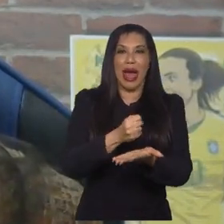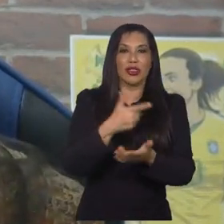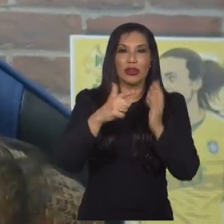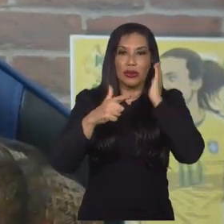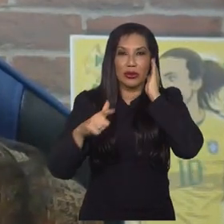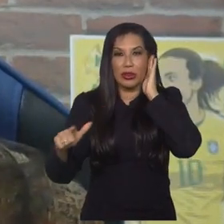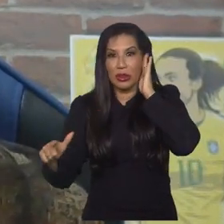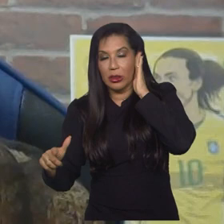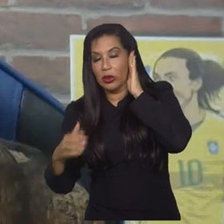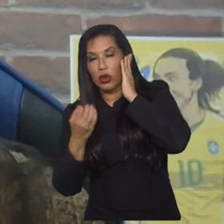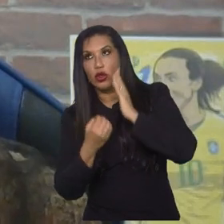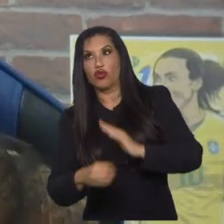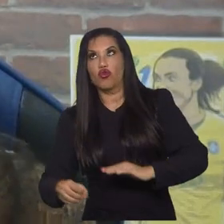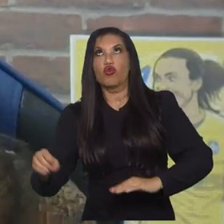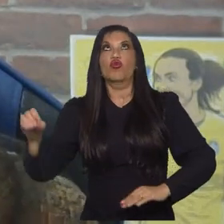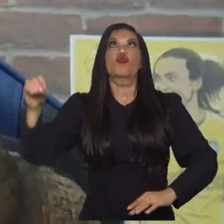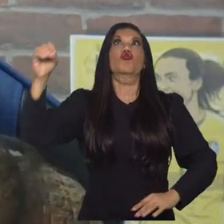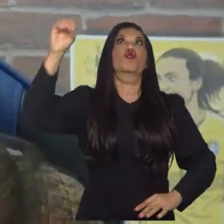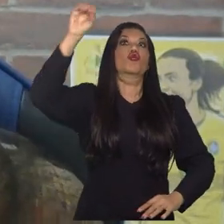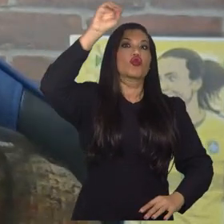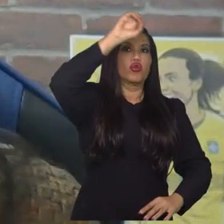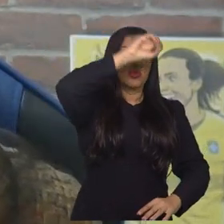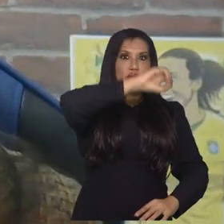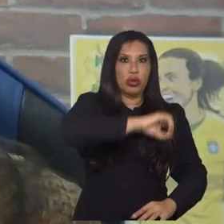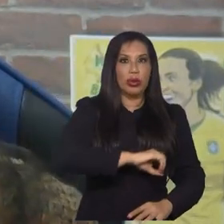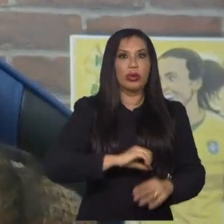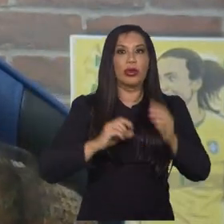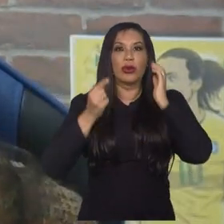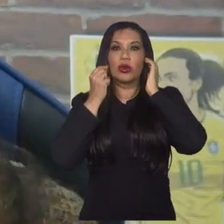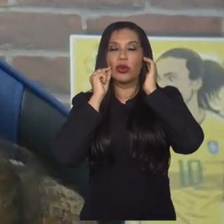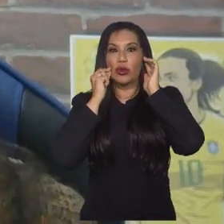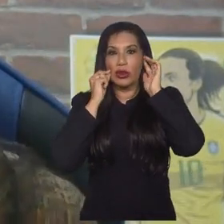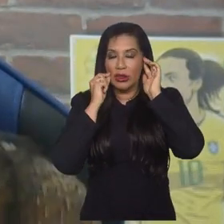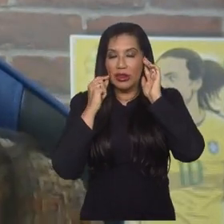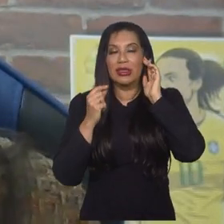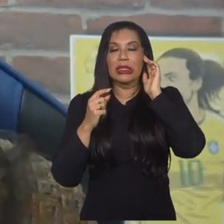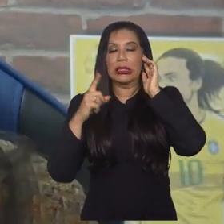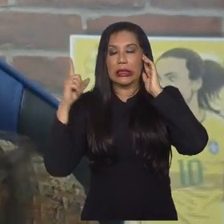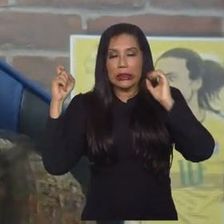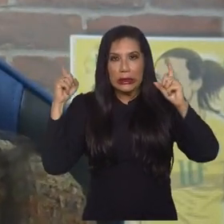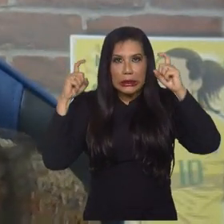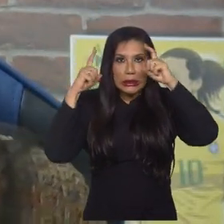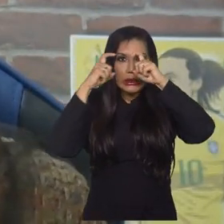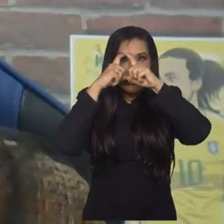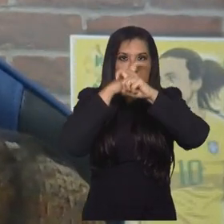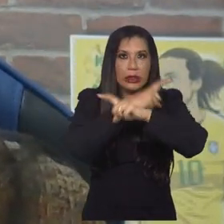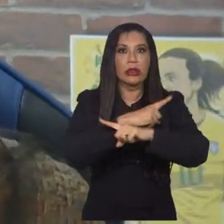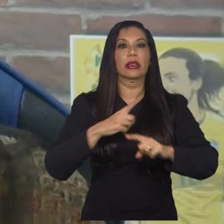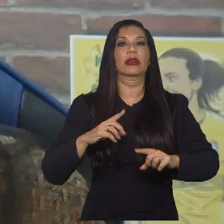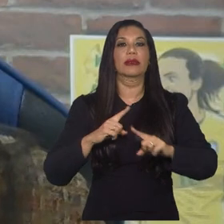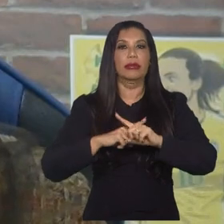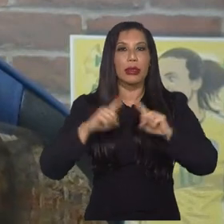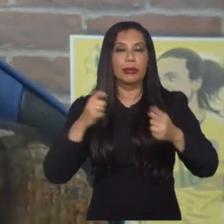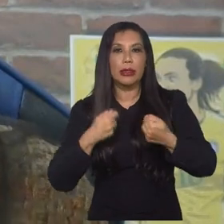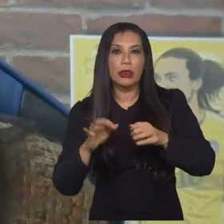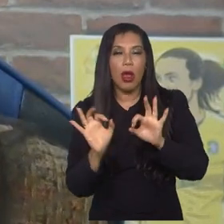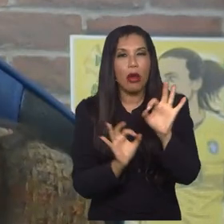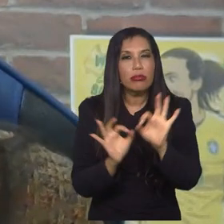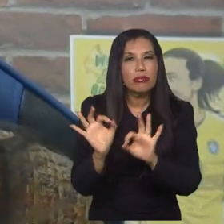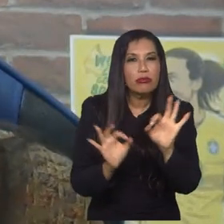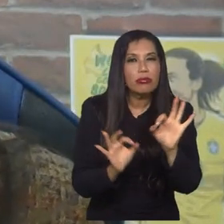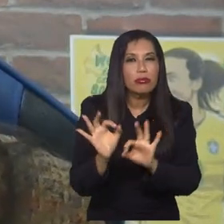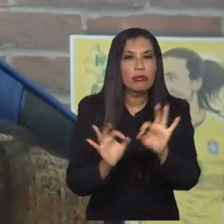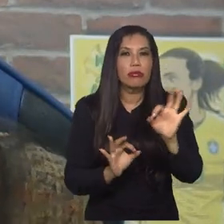no jogo aéreo, que é um ponto forte no ataque, a Suíça sofreu na defesa. Então é tentar ajustar, tentar ser o